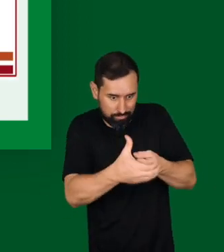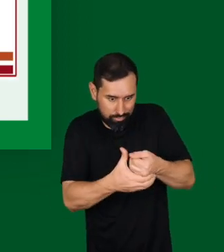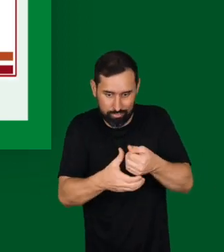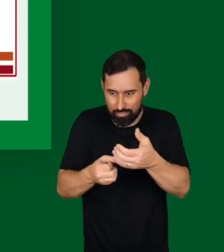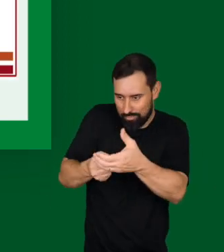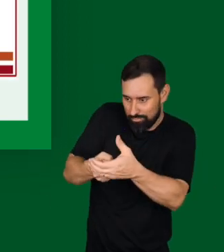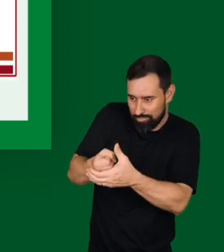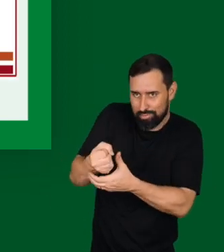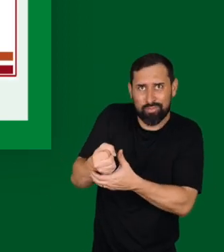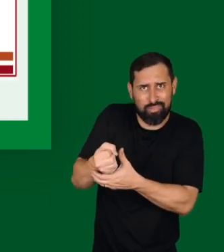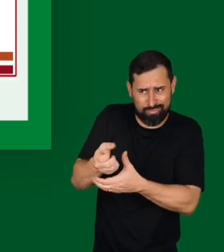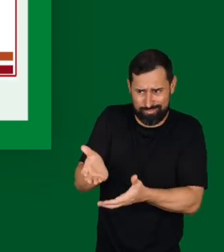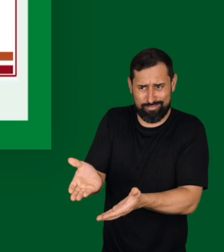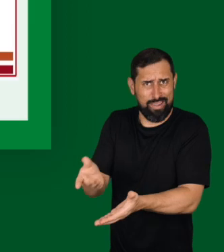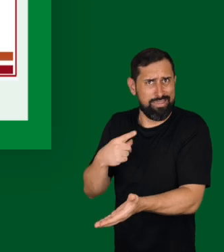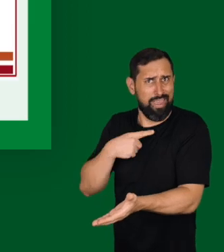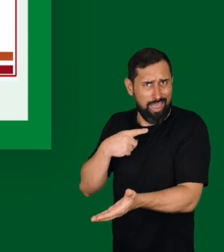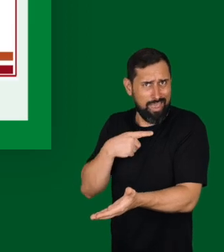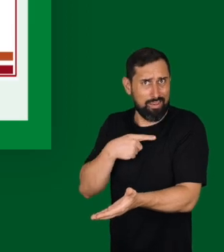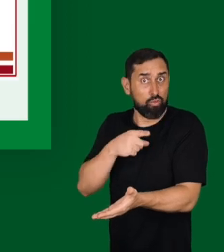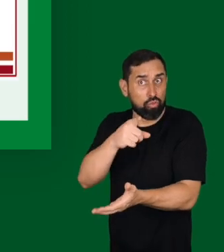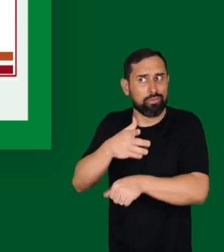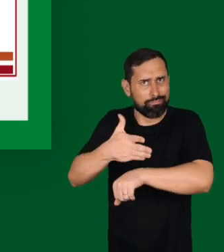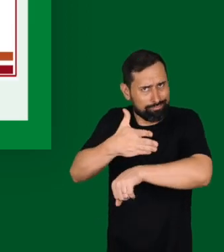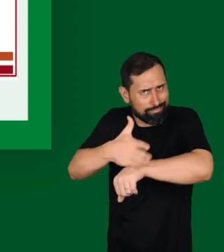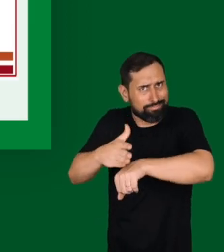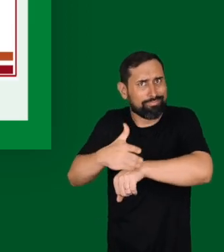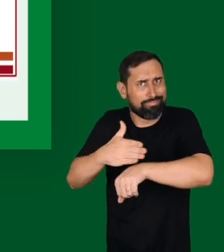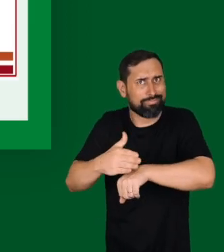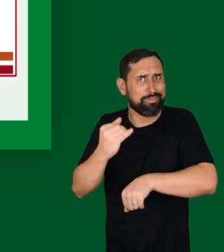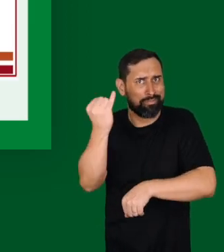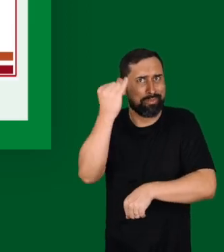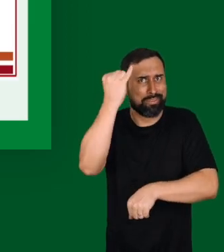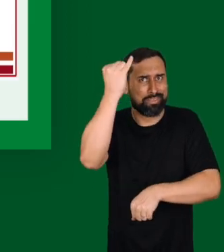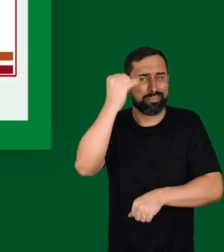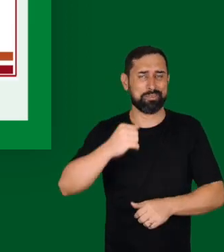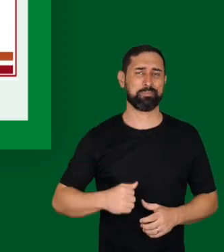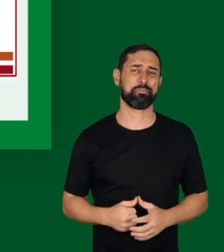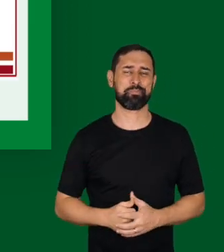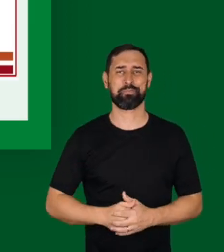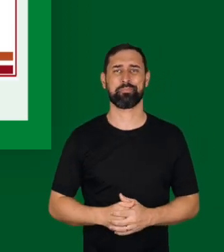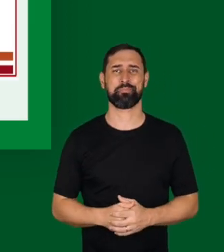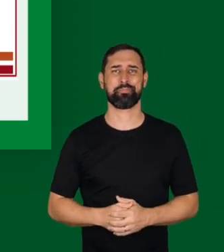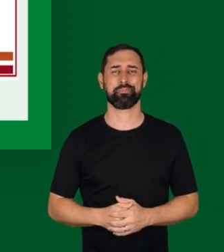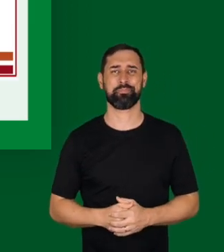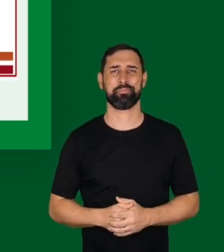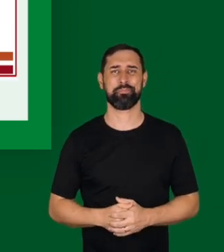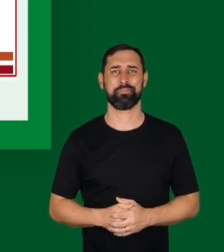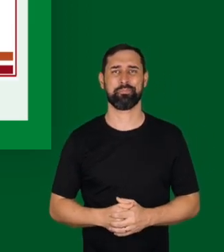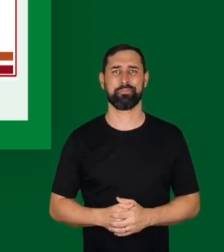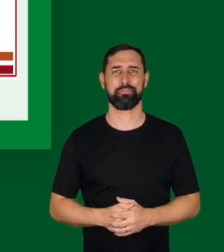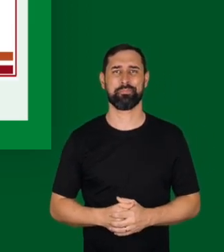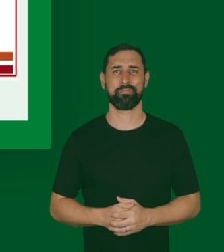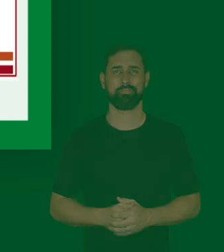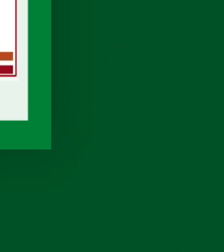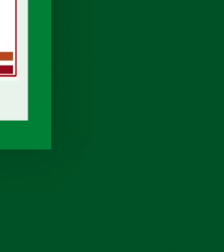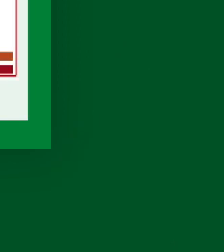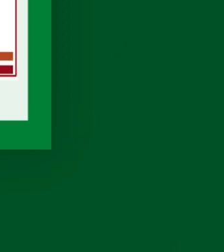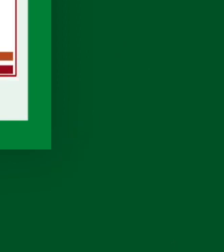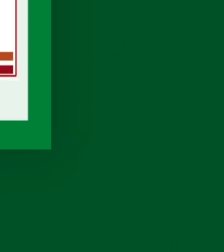saiba conectar o DEA, a pazinha do DEA que vem no aparelho, juntamente com o local, né?